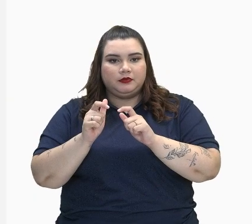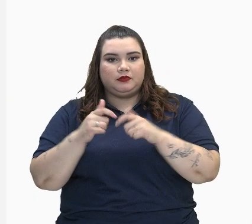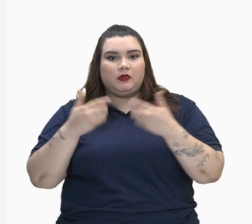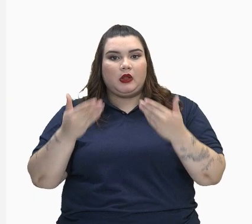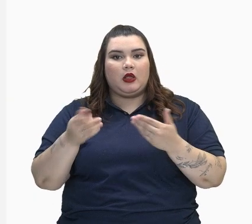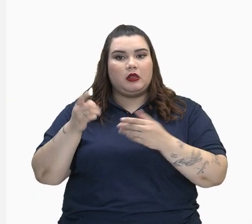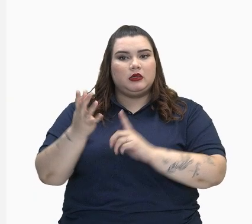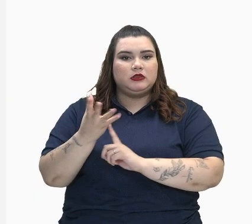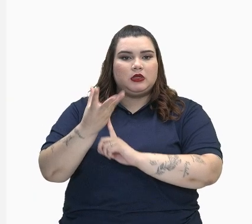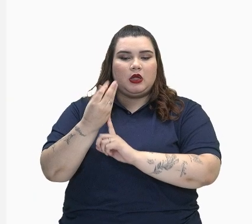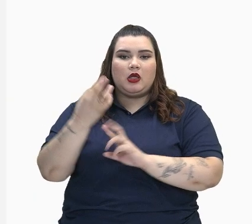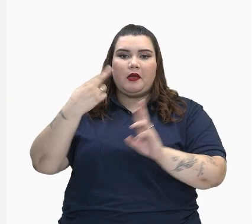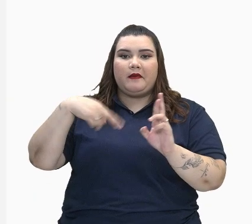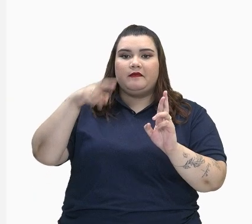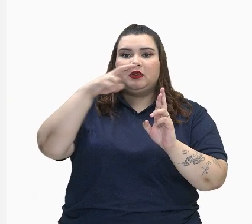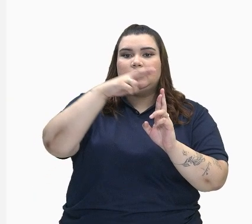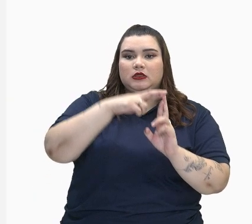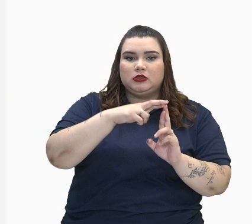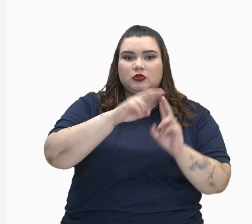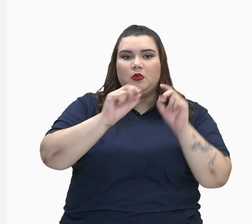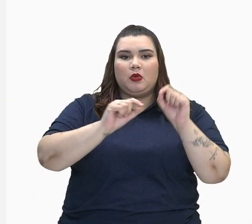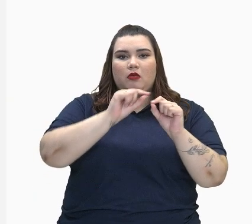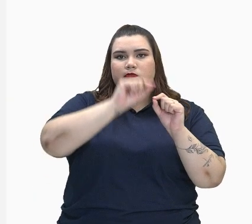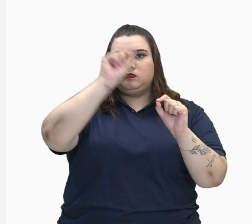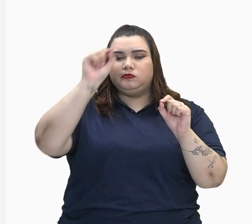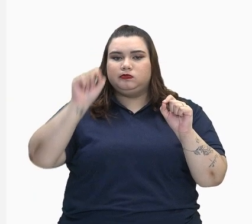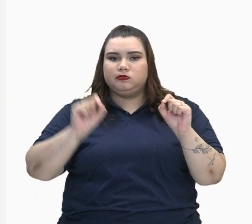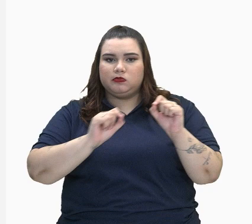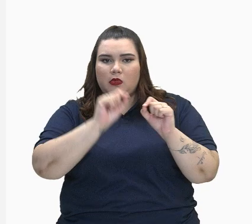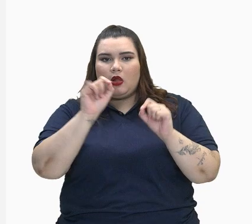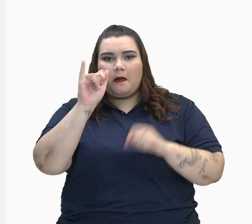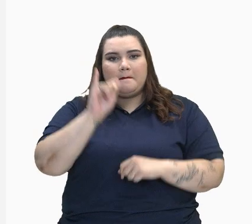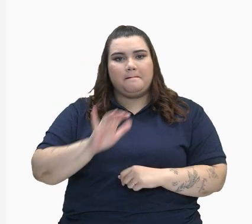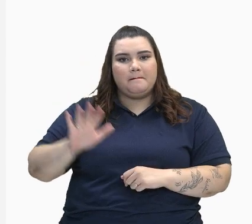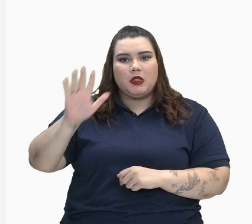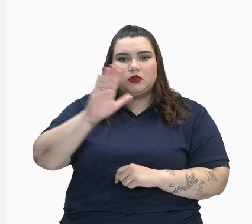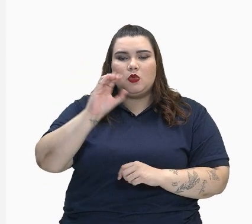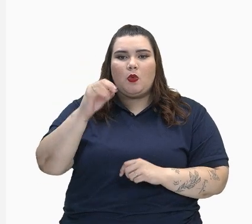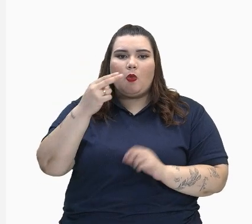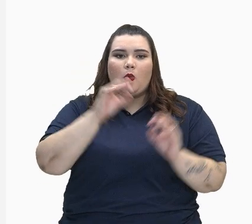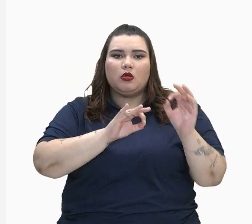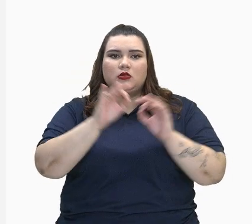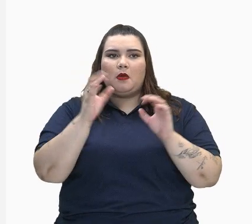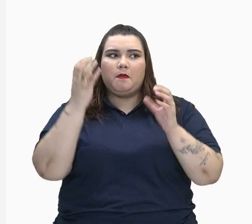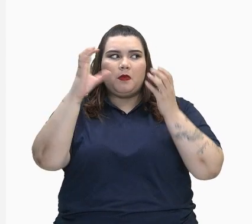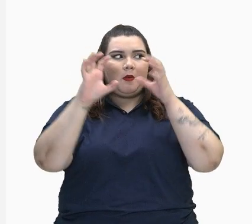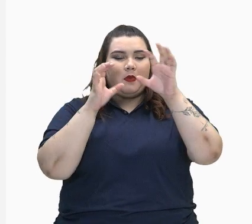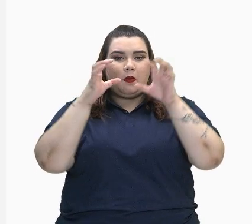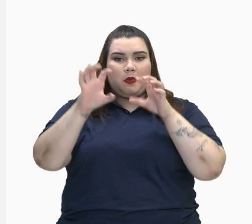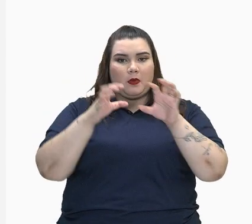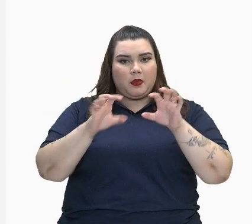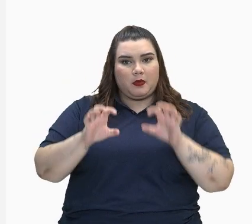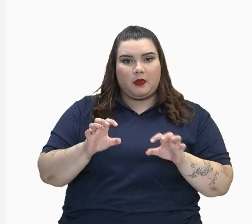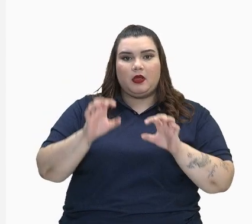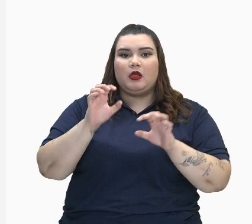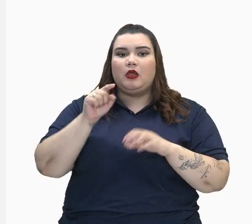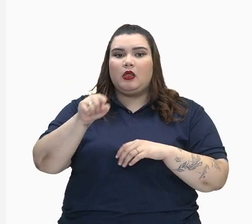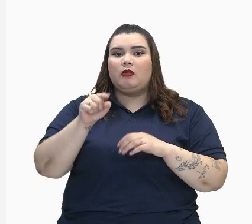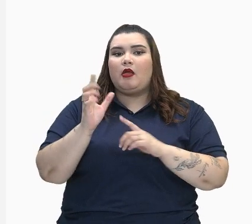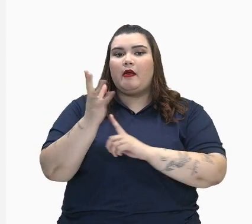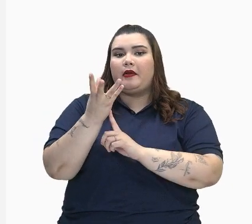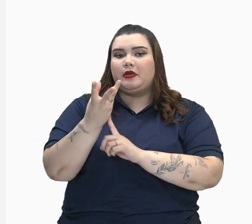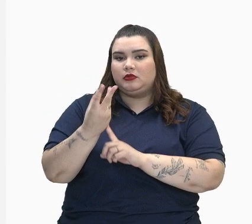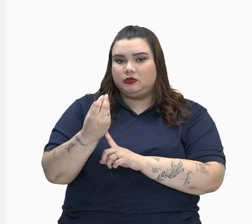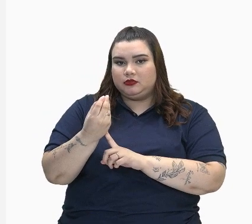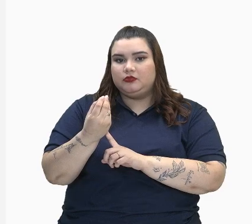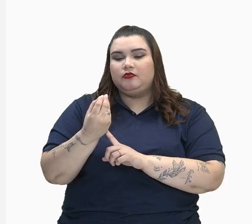artes plásticas, a forma refere-se ao contorno, figura ou organização espacial de uma obra,